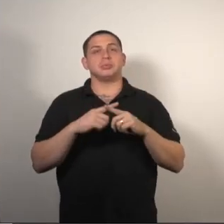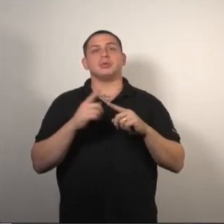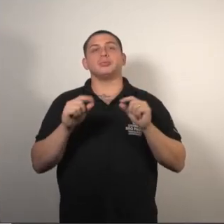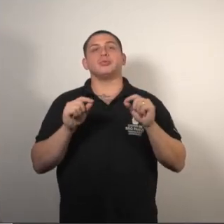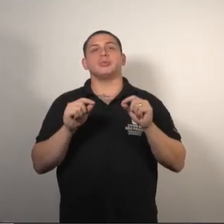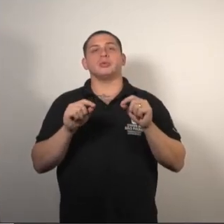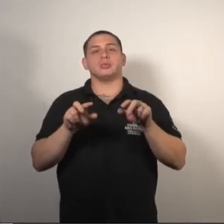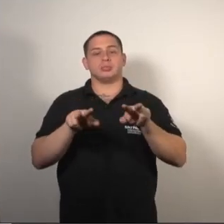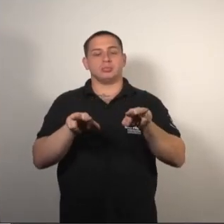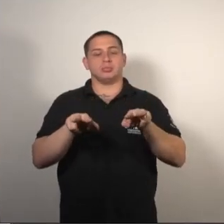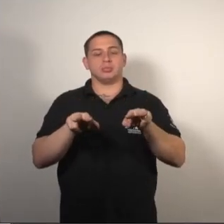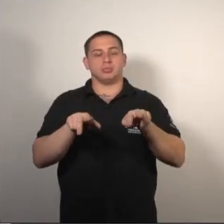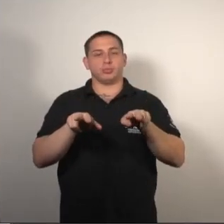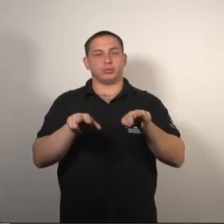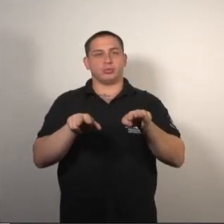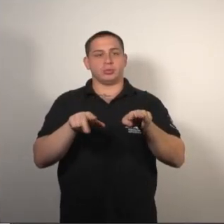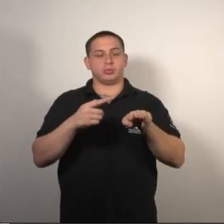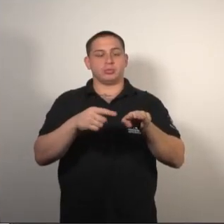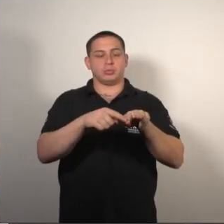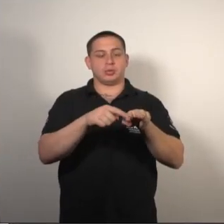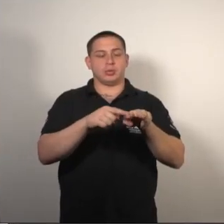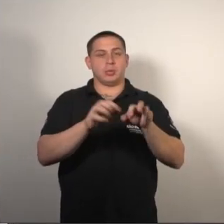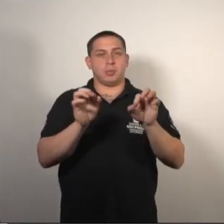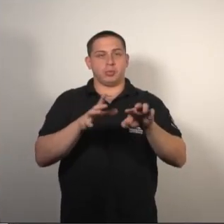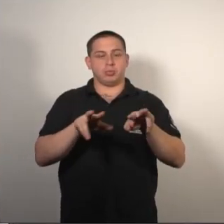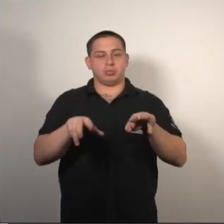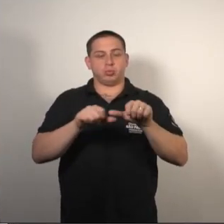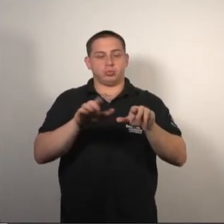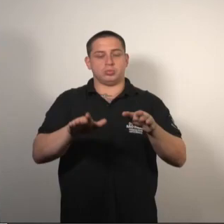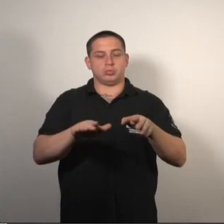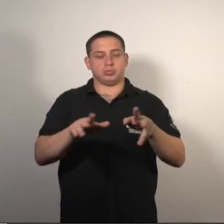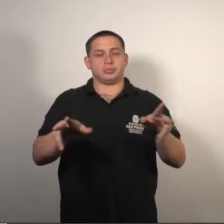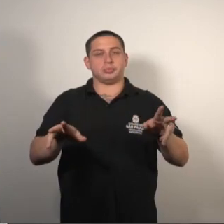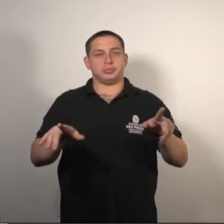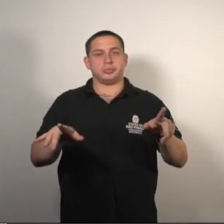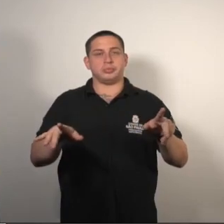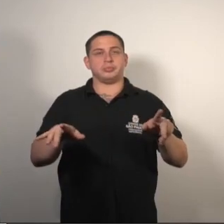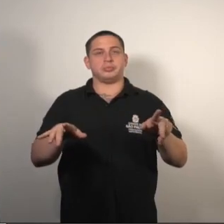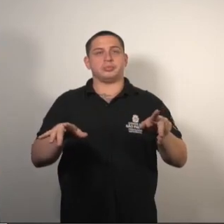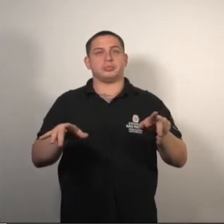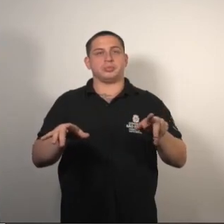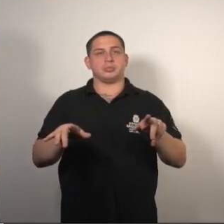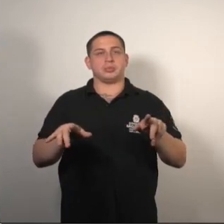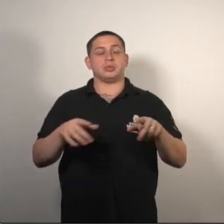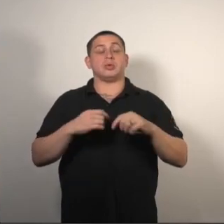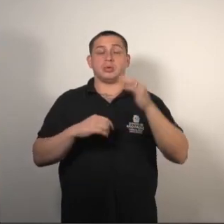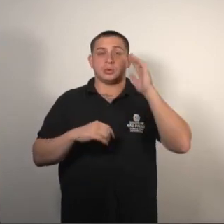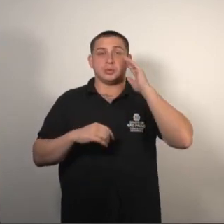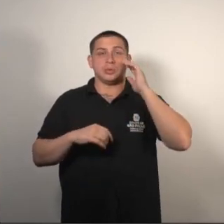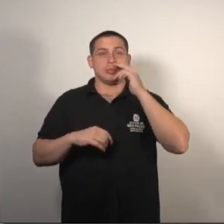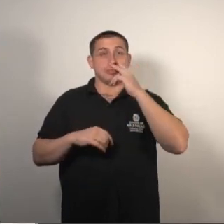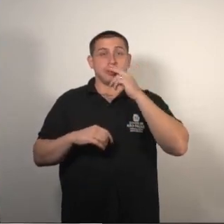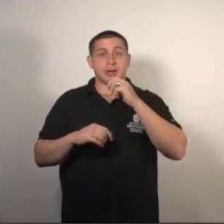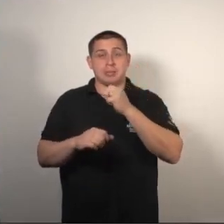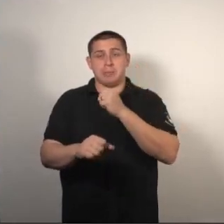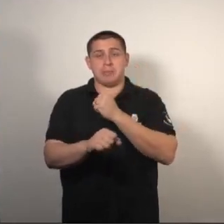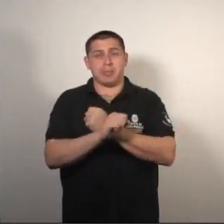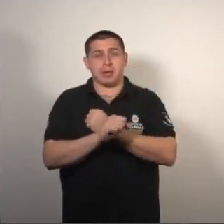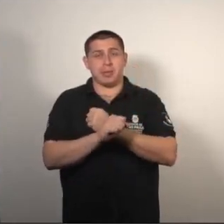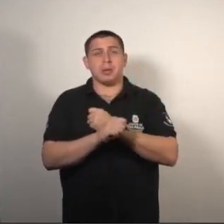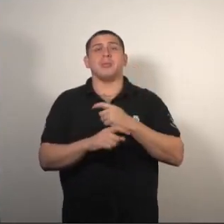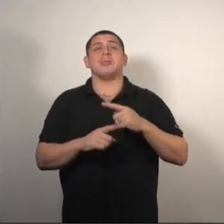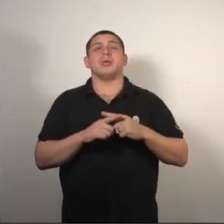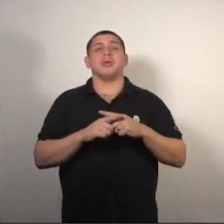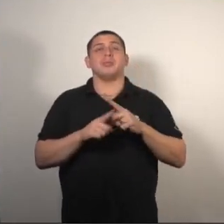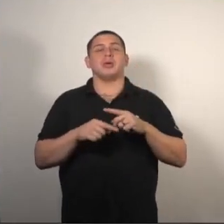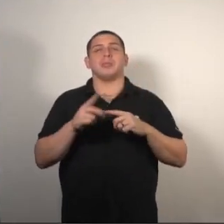cada lado para poder fazer a aceleração daquelas obras. Ela não está parada, ela tem uma impressão de que está parada, porque ela foi feita